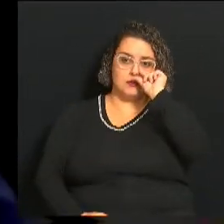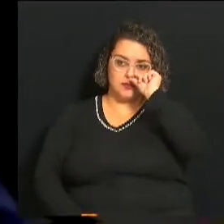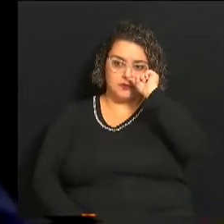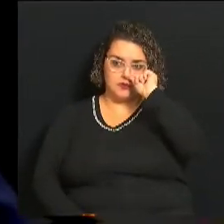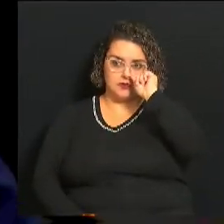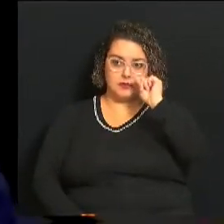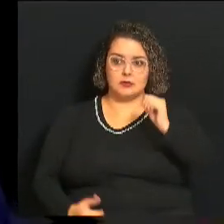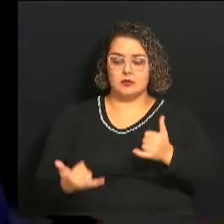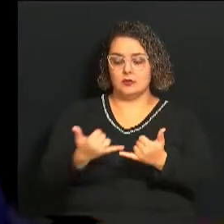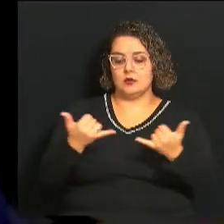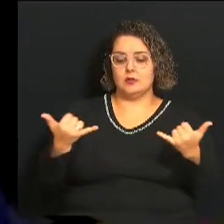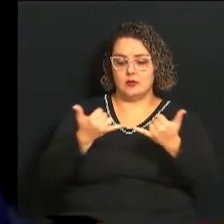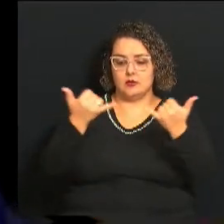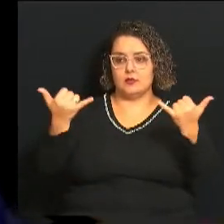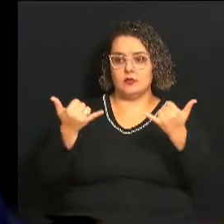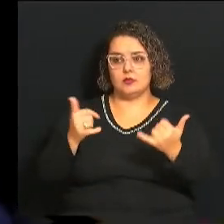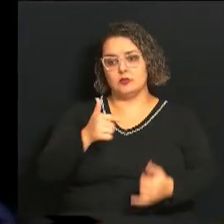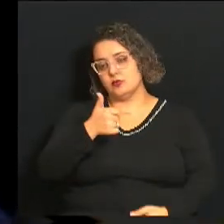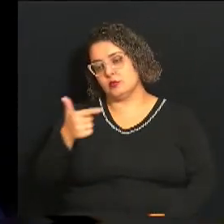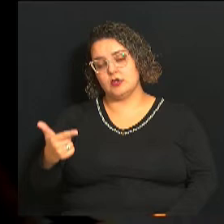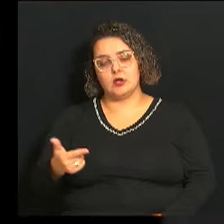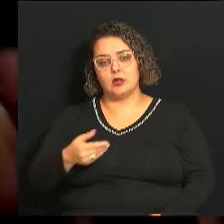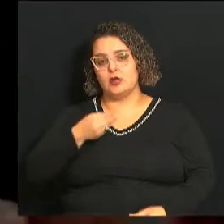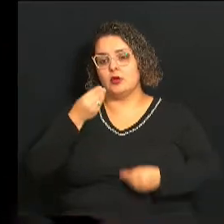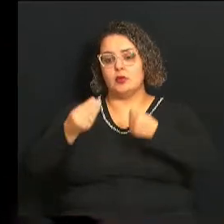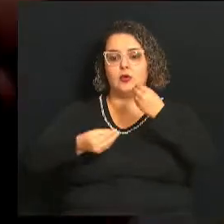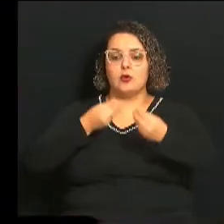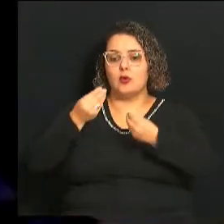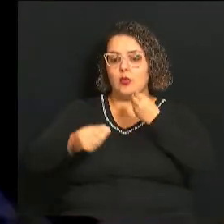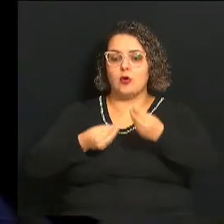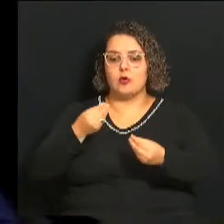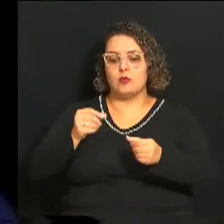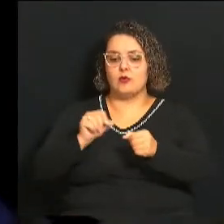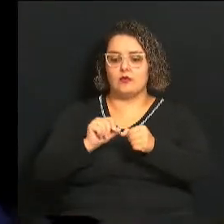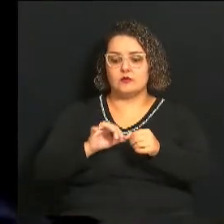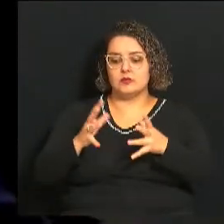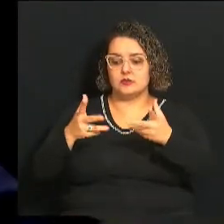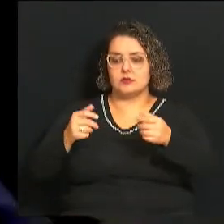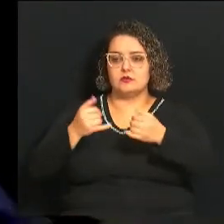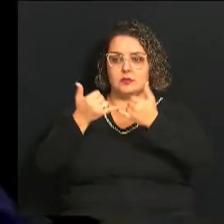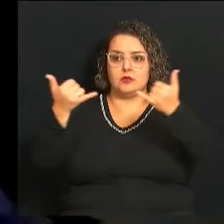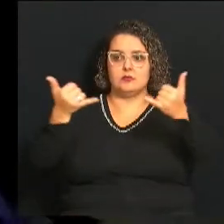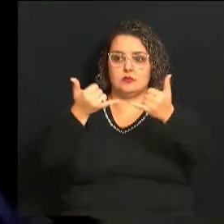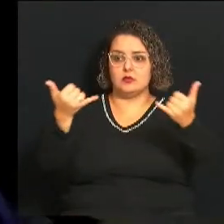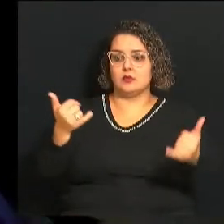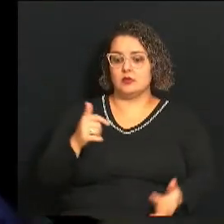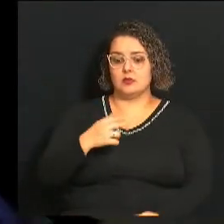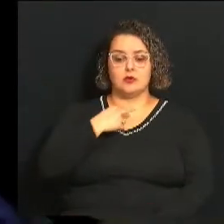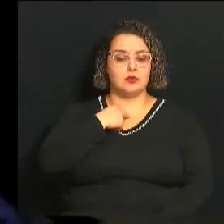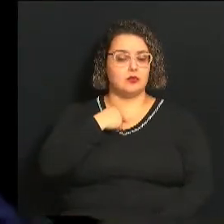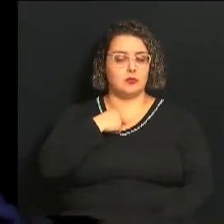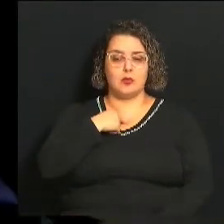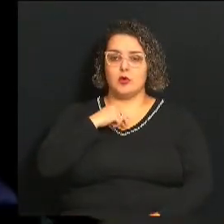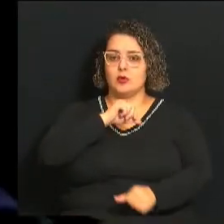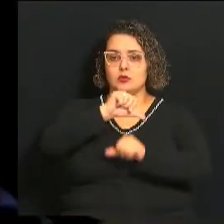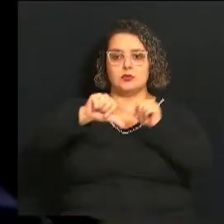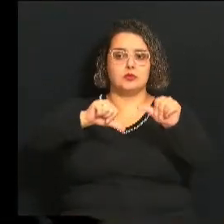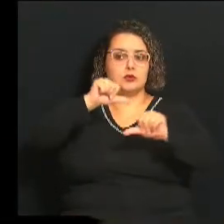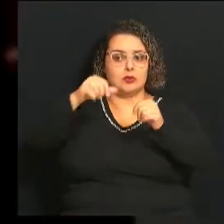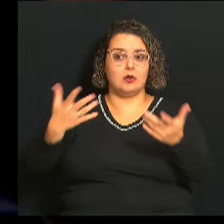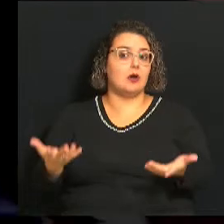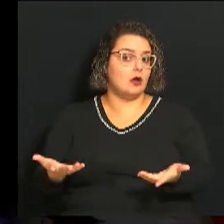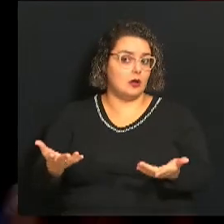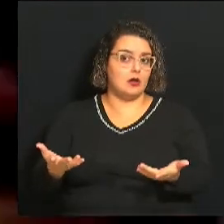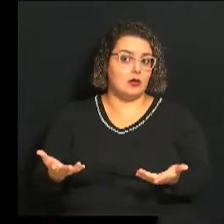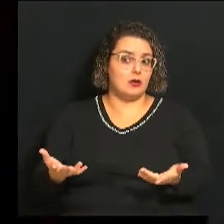Né? Conforme eu disse, não dá para fazer toda a substituição, porque nós ainda temos redes não depreciadas, tem rede que eu não posso trocar. Então, mas assim, não é que eu não